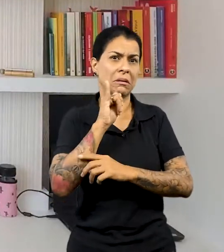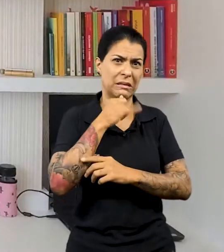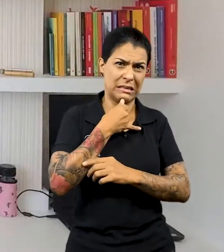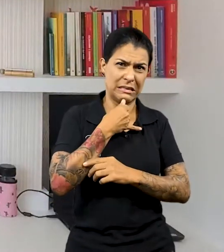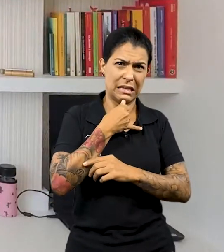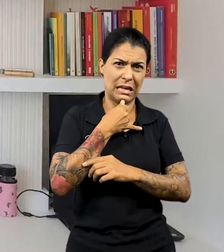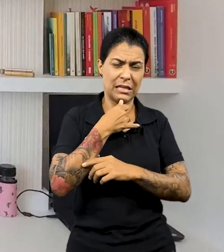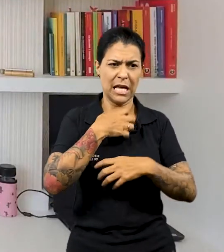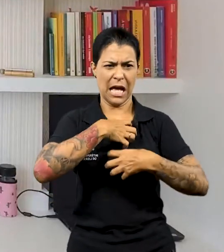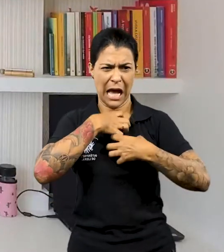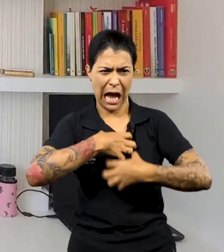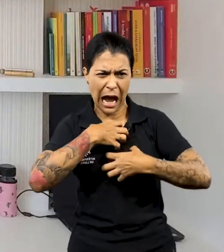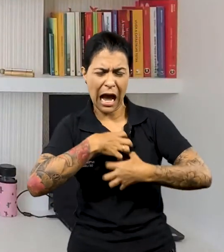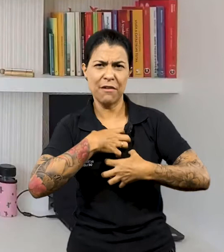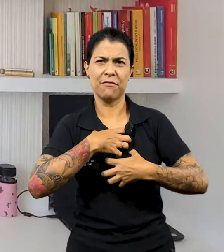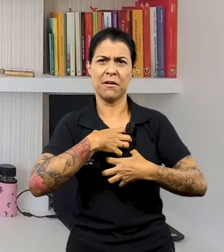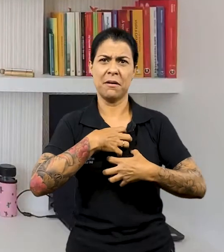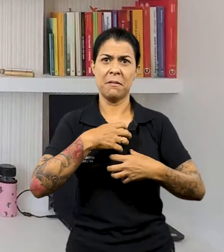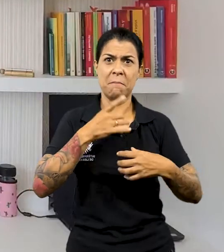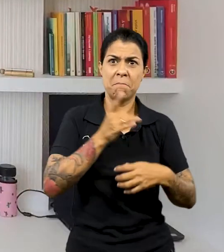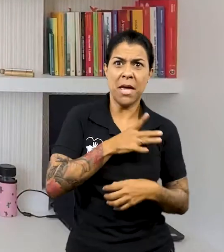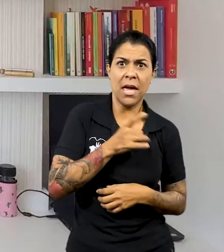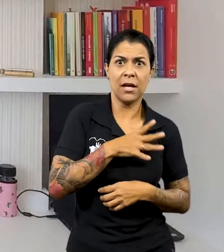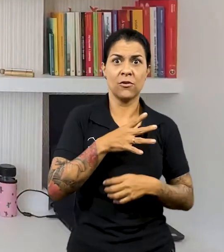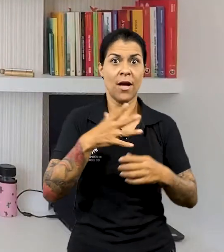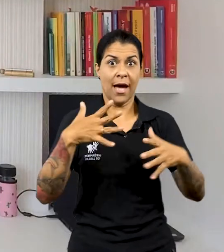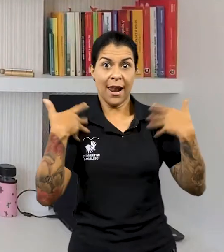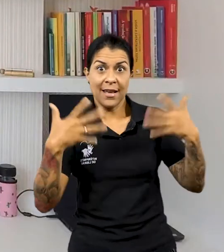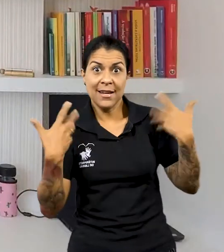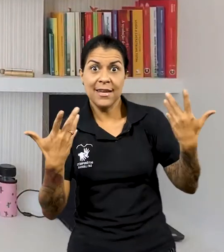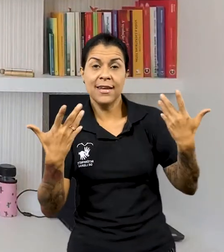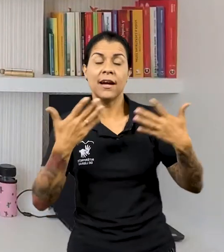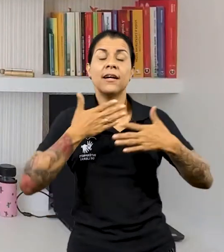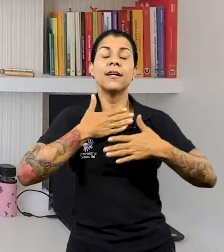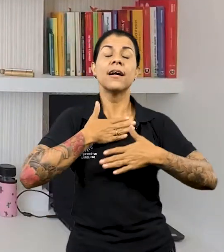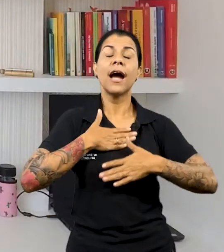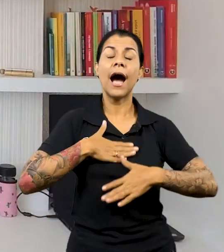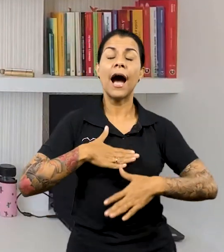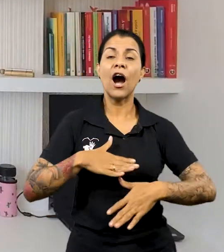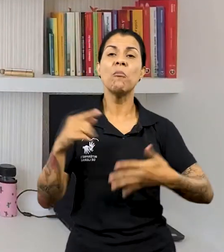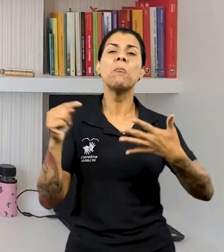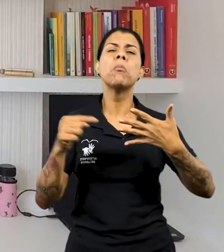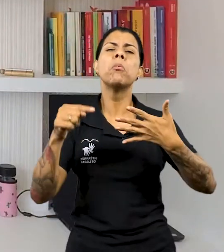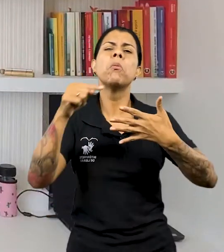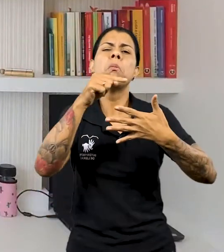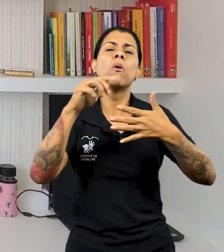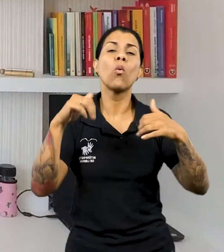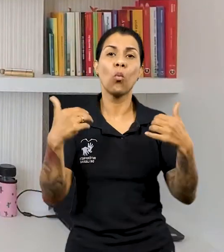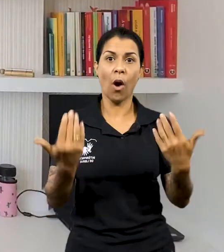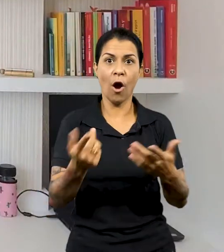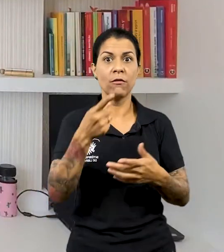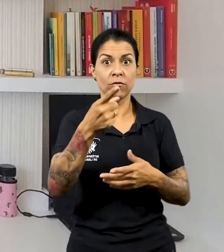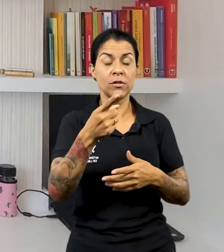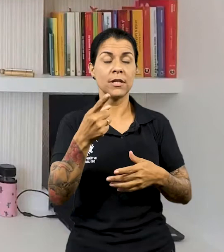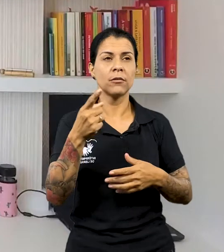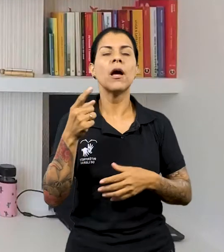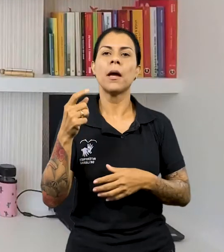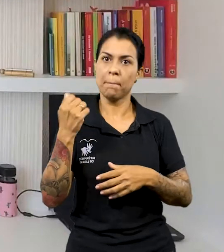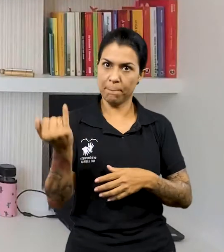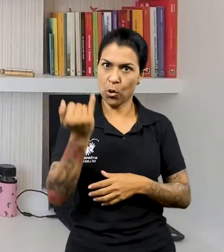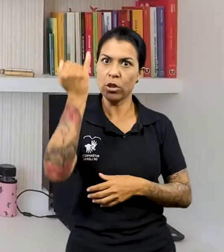sentimento. Tristeza, raiva, medo, alegria, calma. Esse é um passo